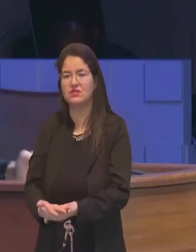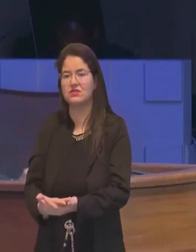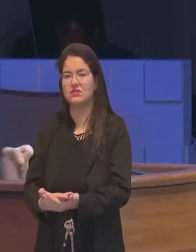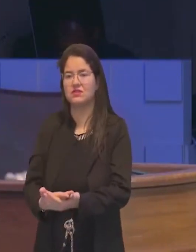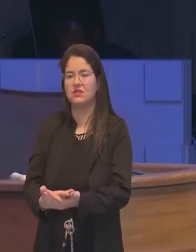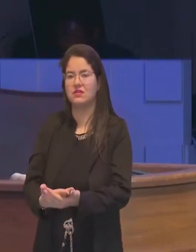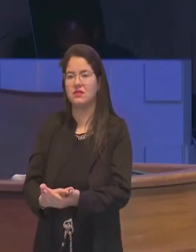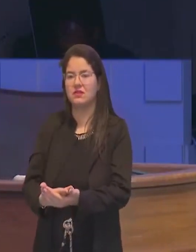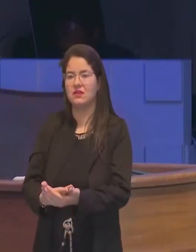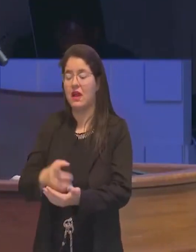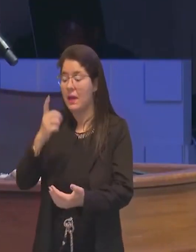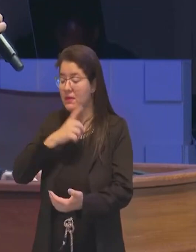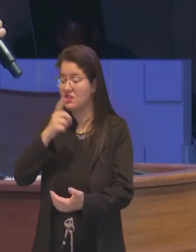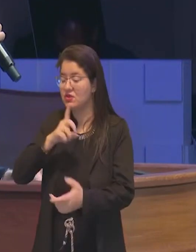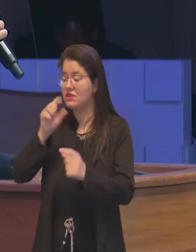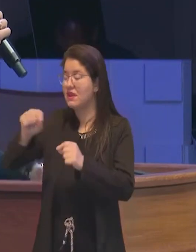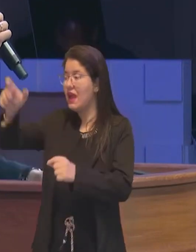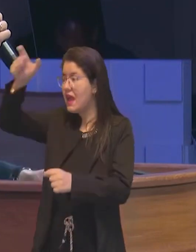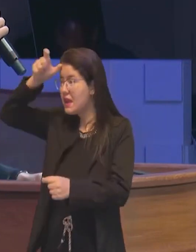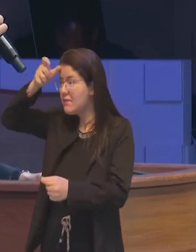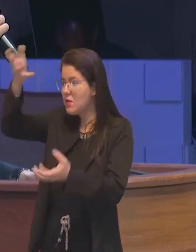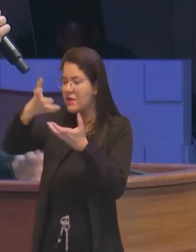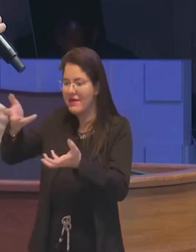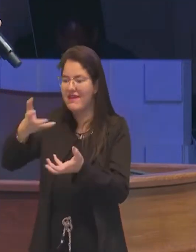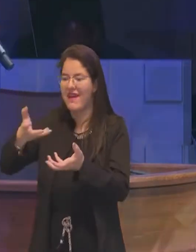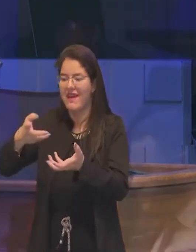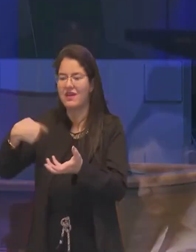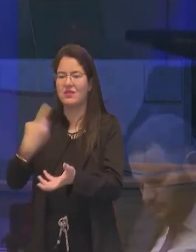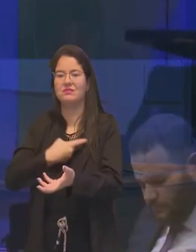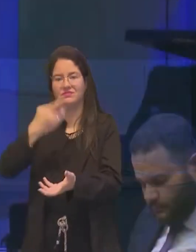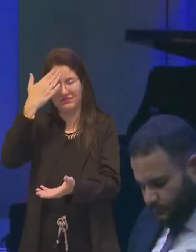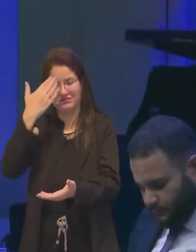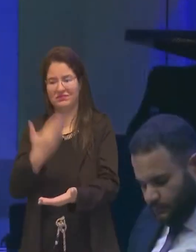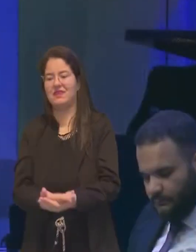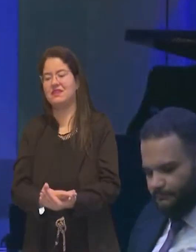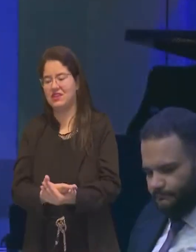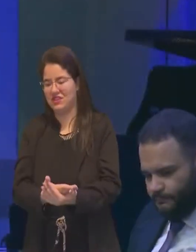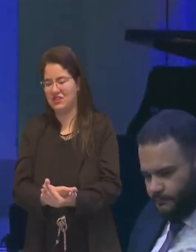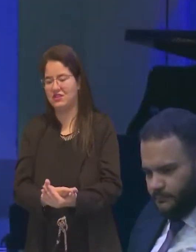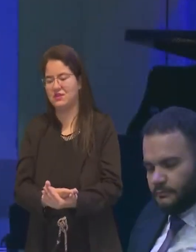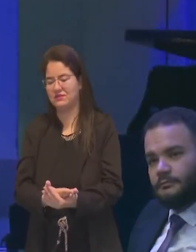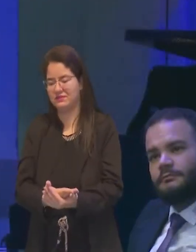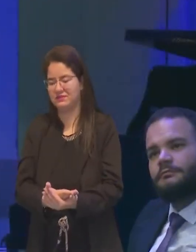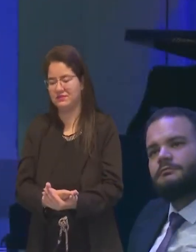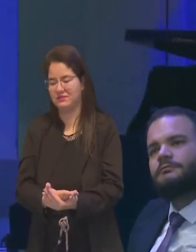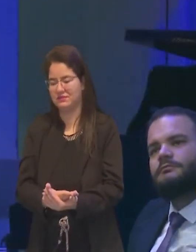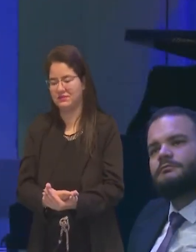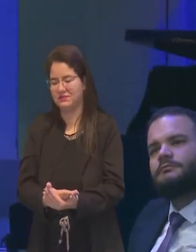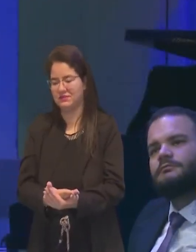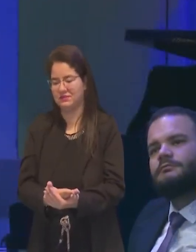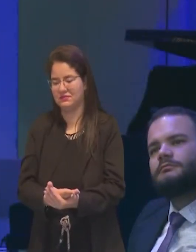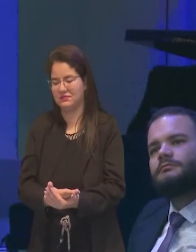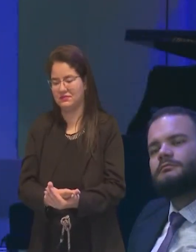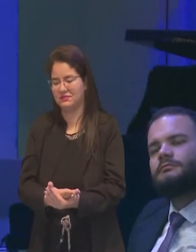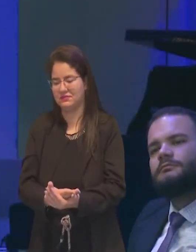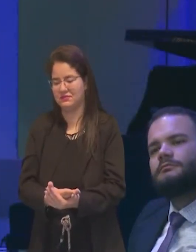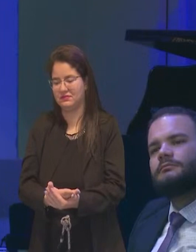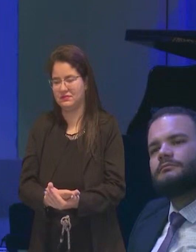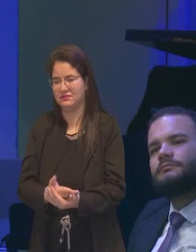que o inimigo quer que nós acreditemos, porque é assim que ele agiria, é assim que nós agiríamos, se nos fosse dada a